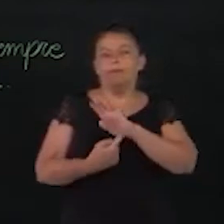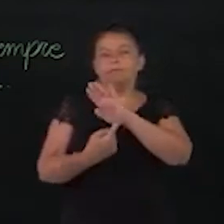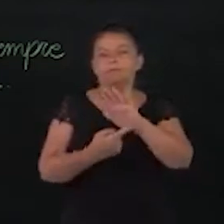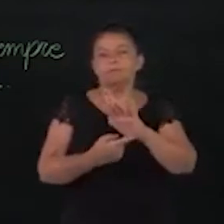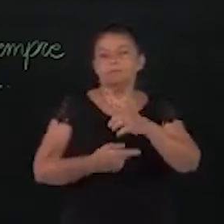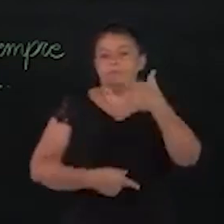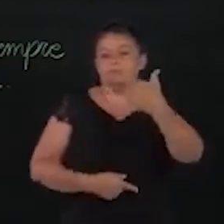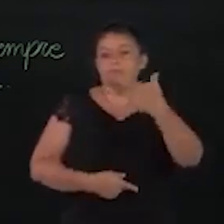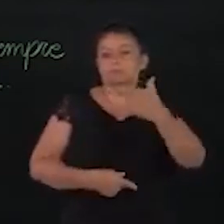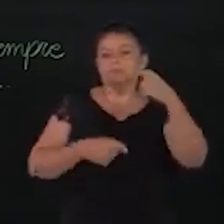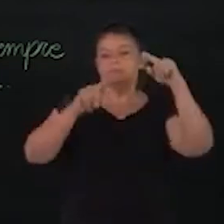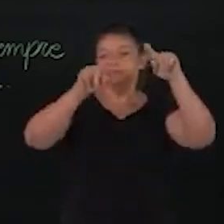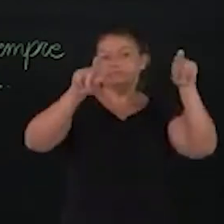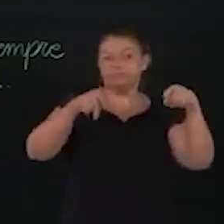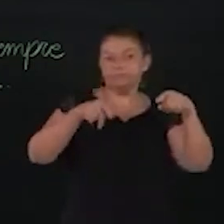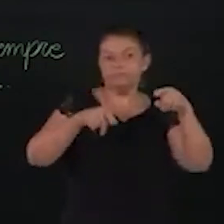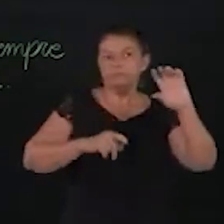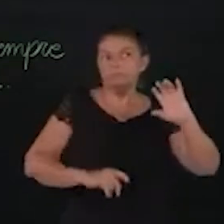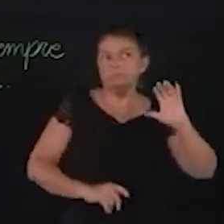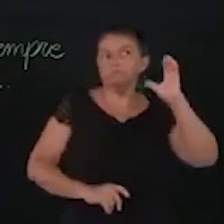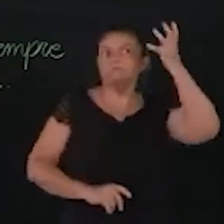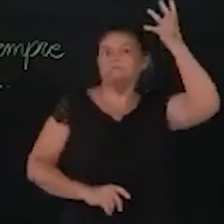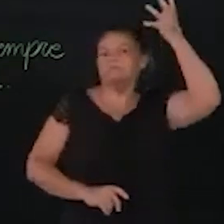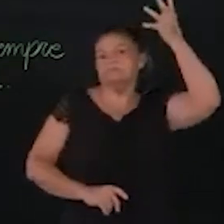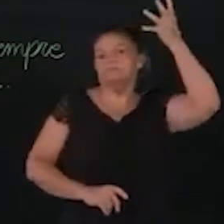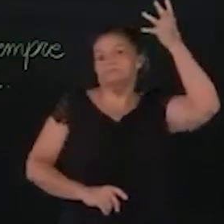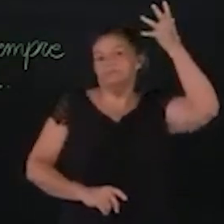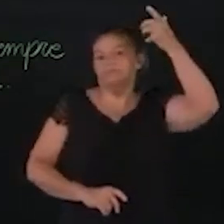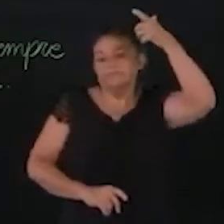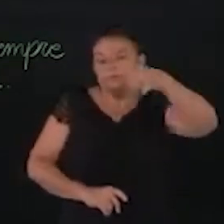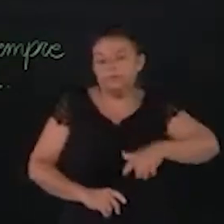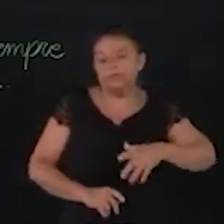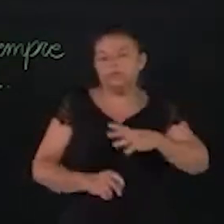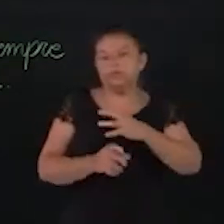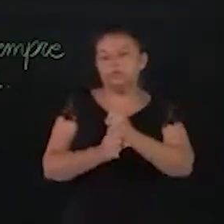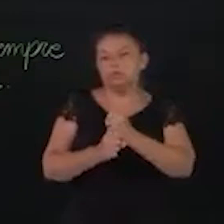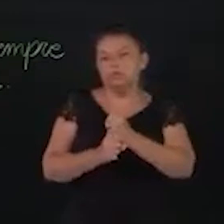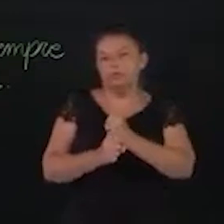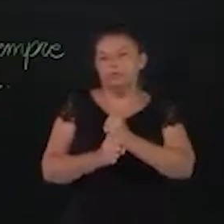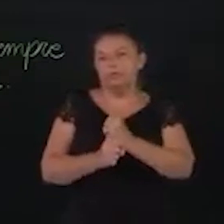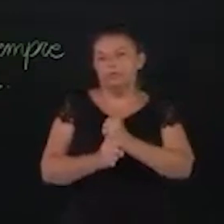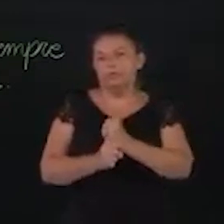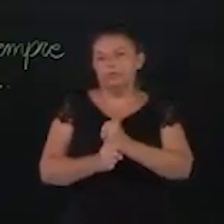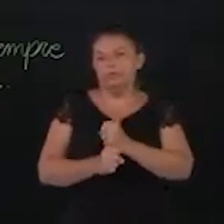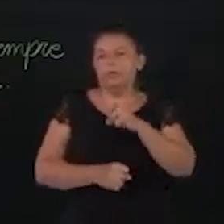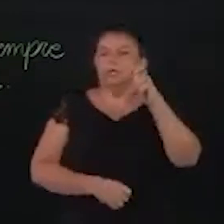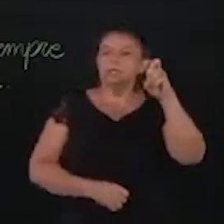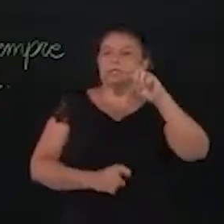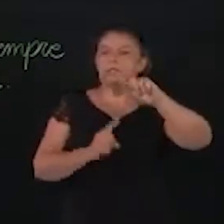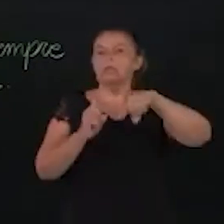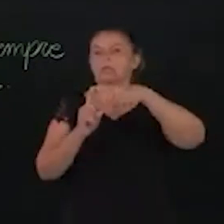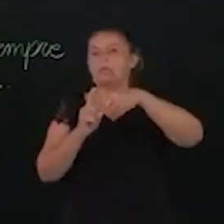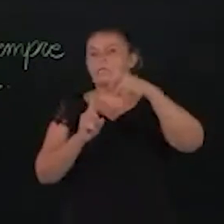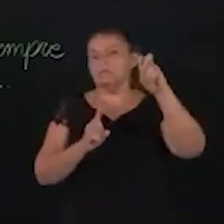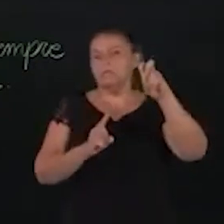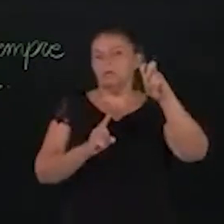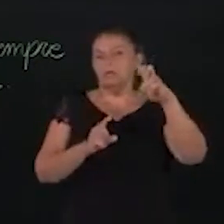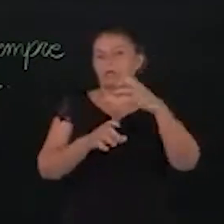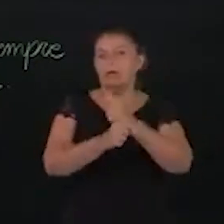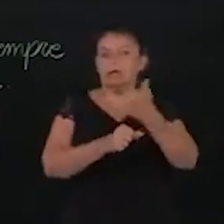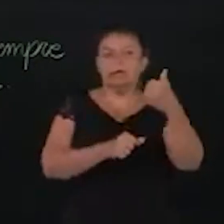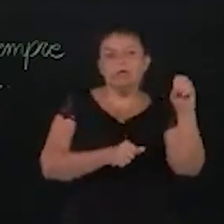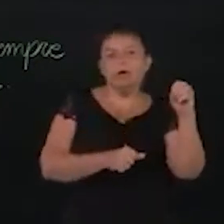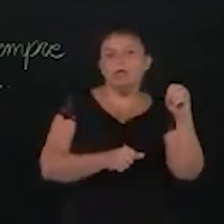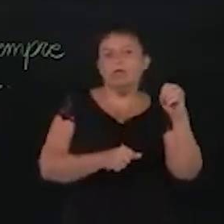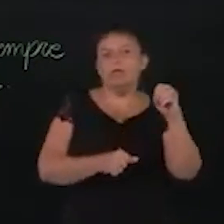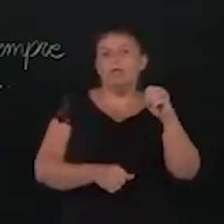segundo parênteses. E aí a gente vai resolver essa adição normalmente. Ou seja, 5 mais 5 é igual a